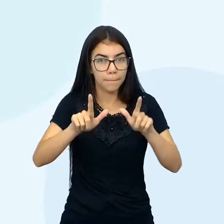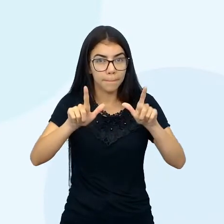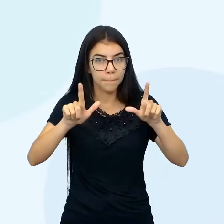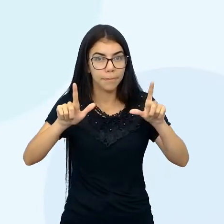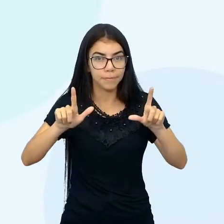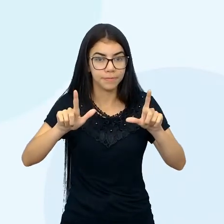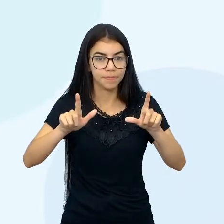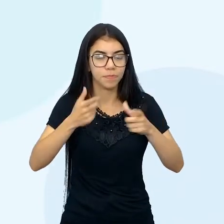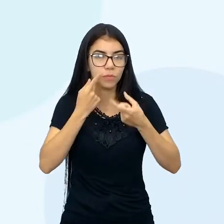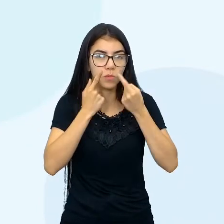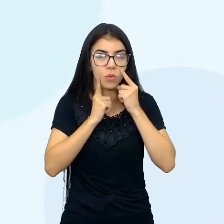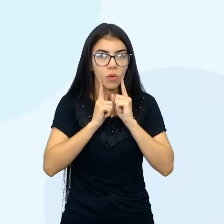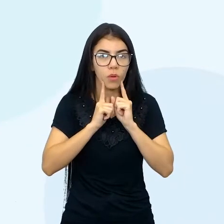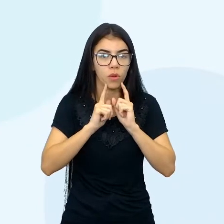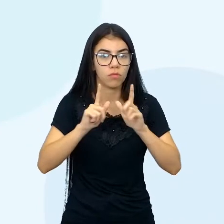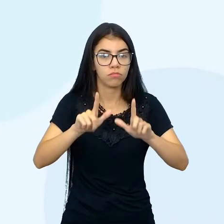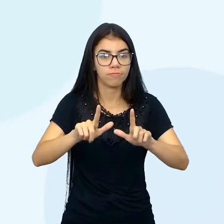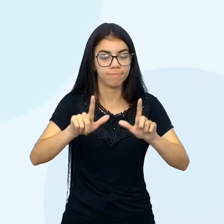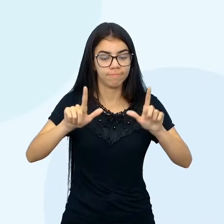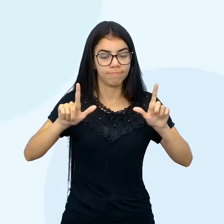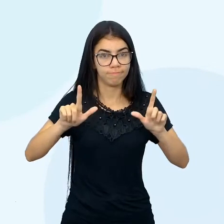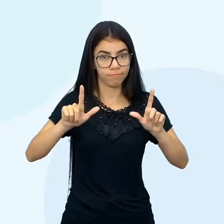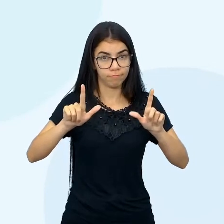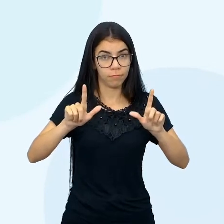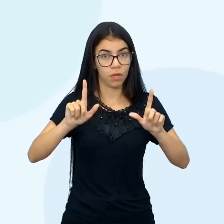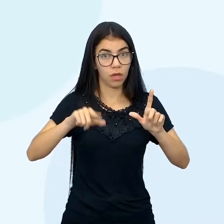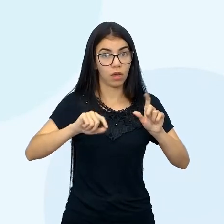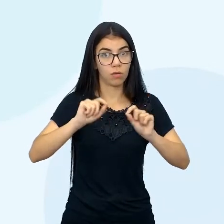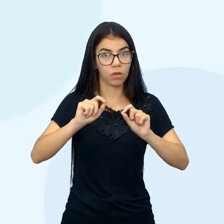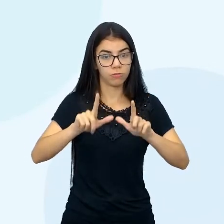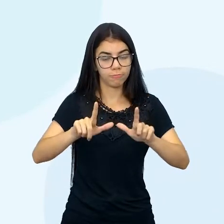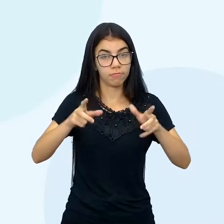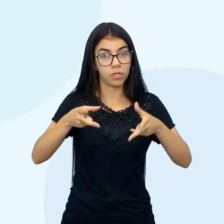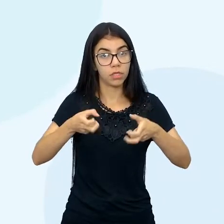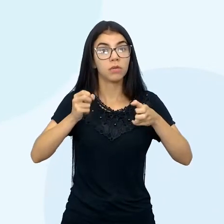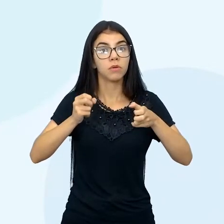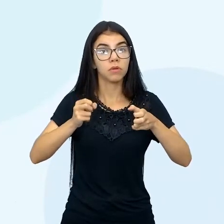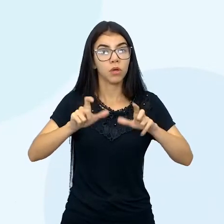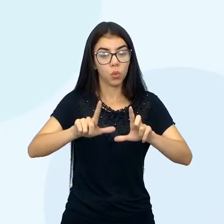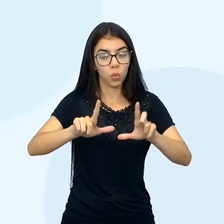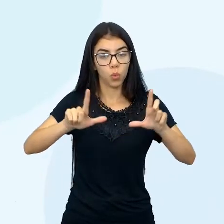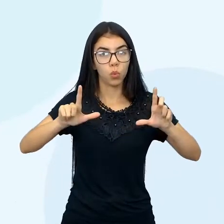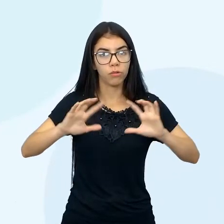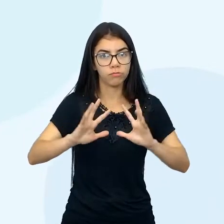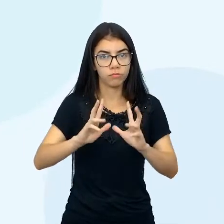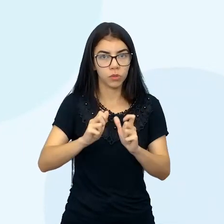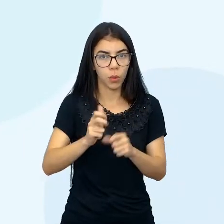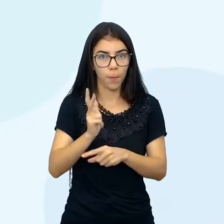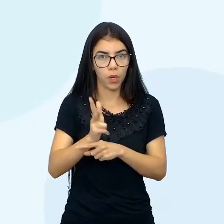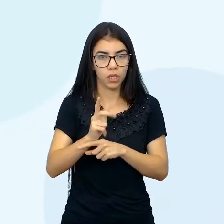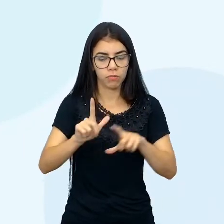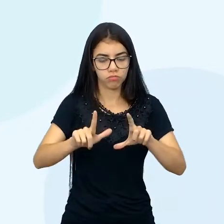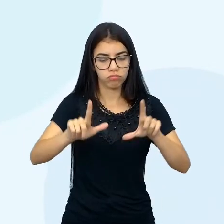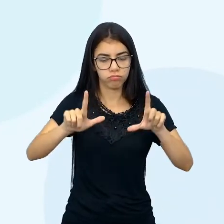do rapaz chorando, para este plano médio, eu vou dar um plano geral. A minha câmera, ela